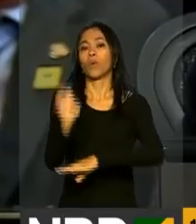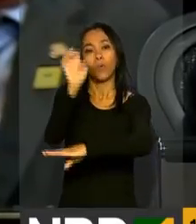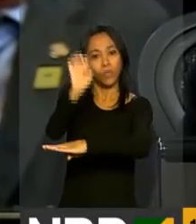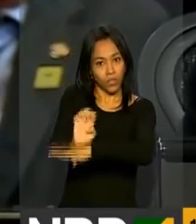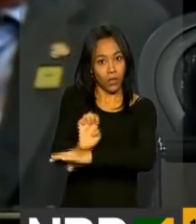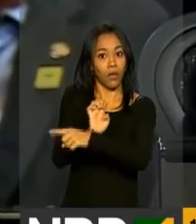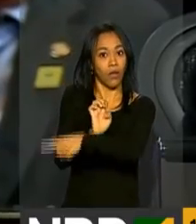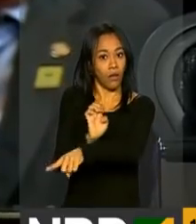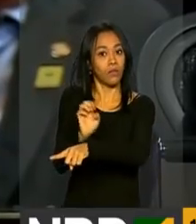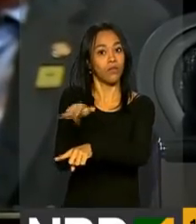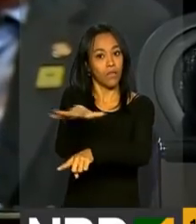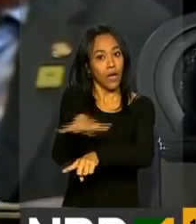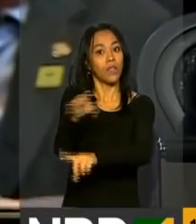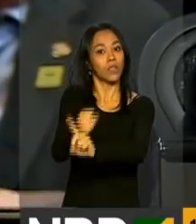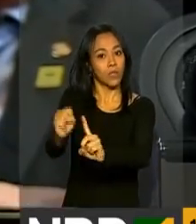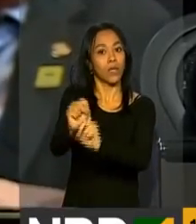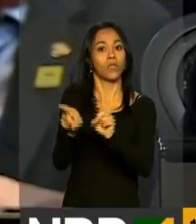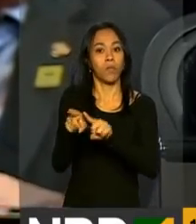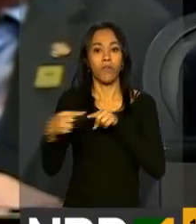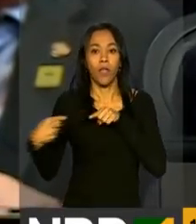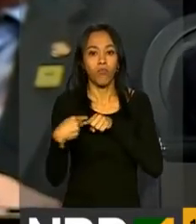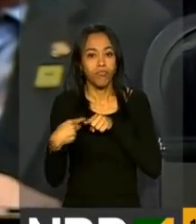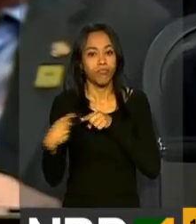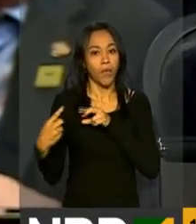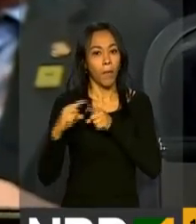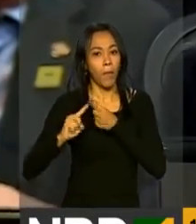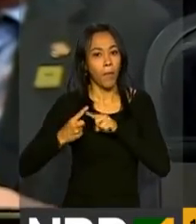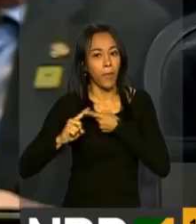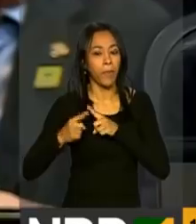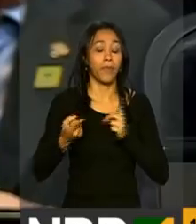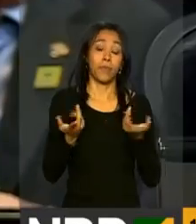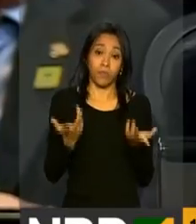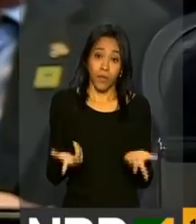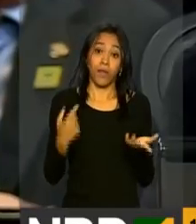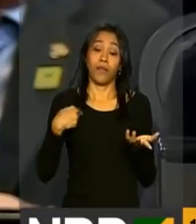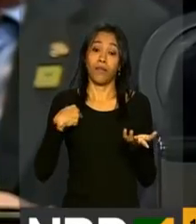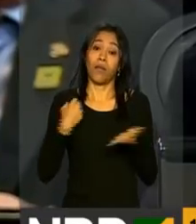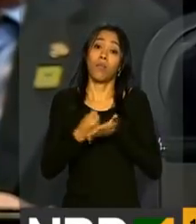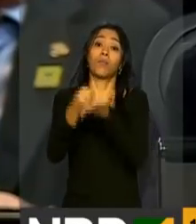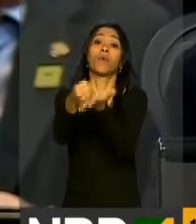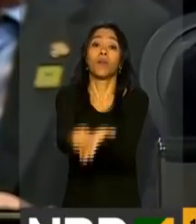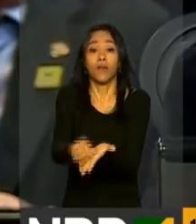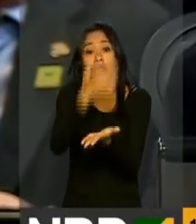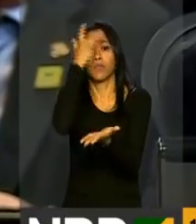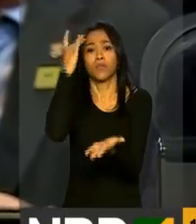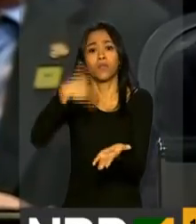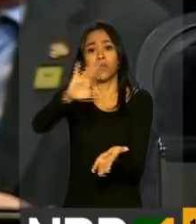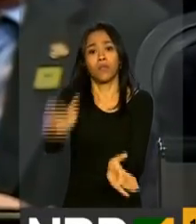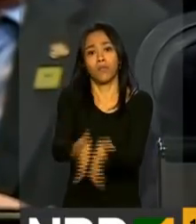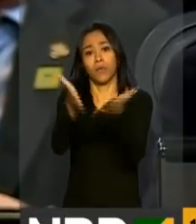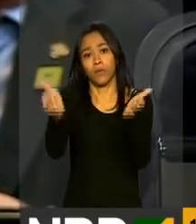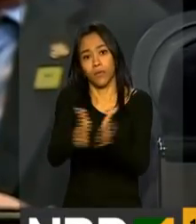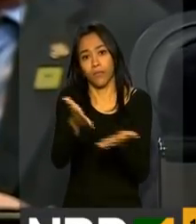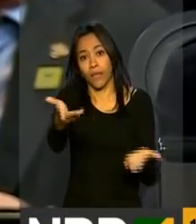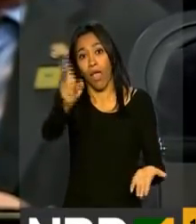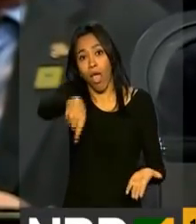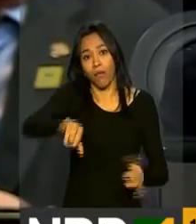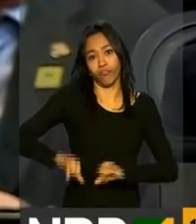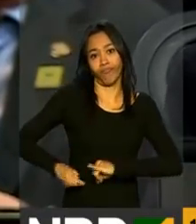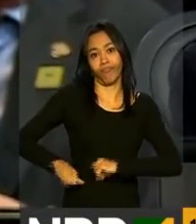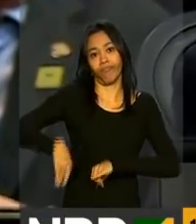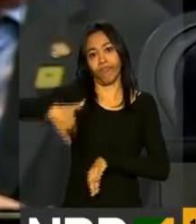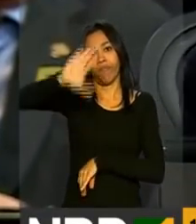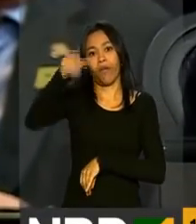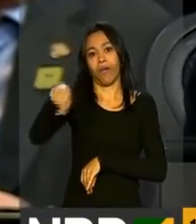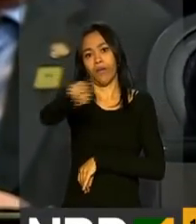do estado do rio de janeiro para dar provimento aos mais caretas aos mais vulneráveis porque eles são vítimas